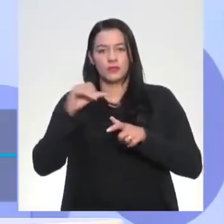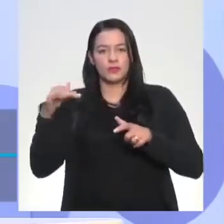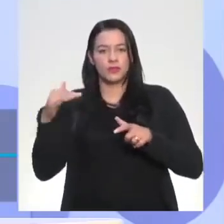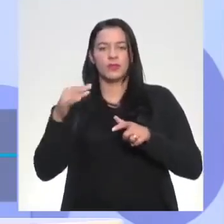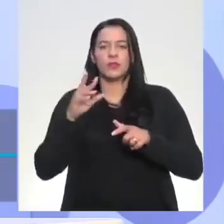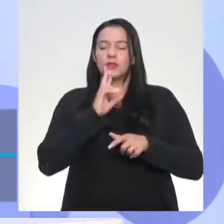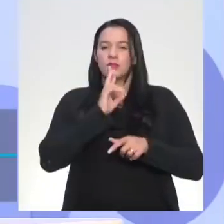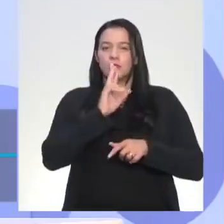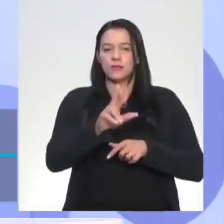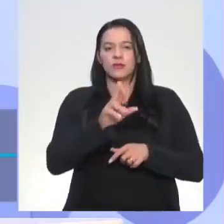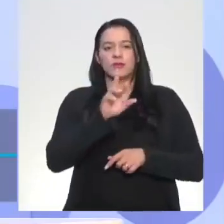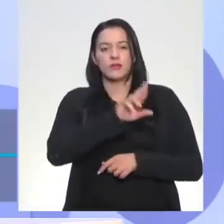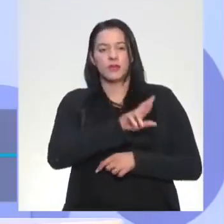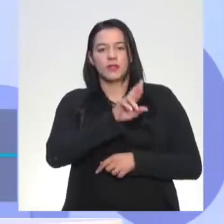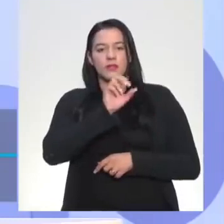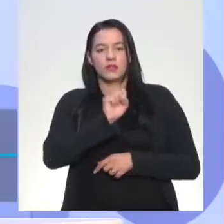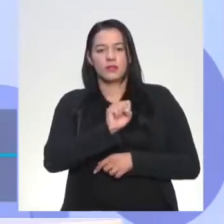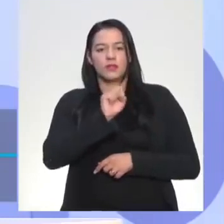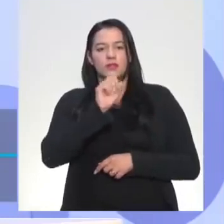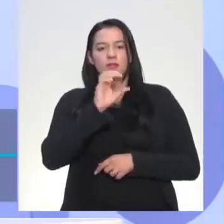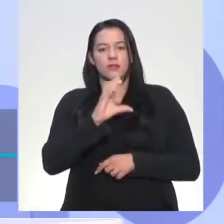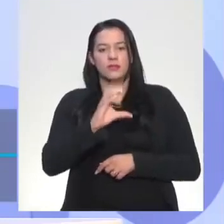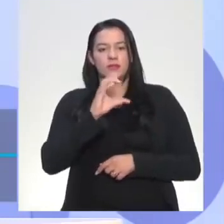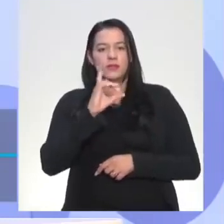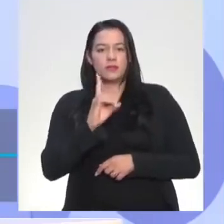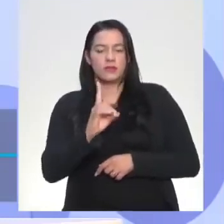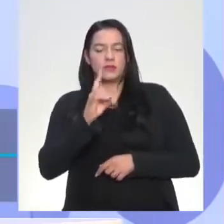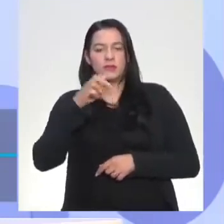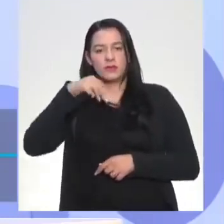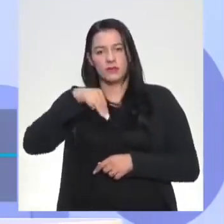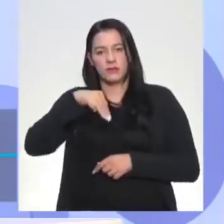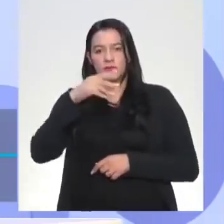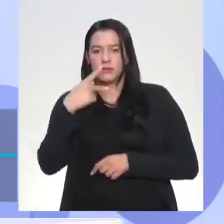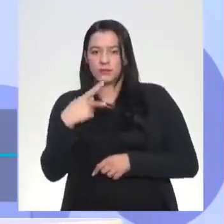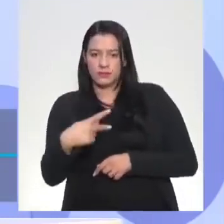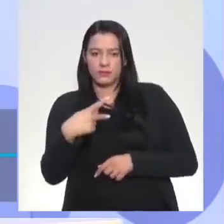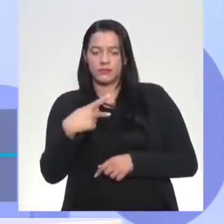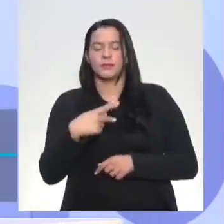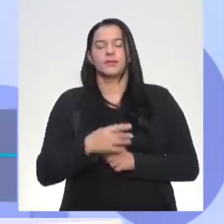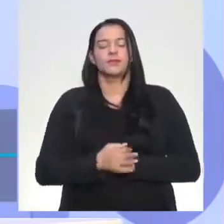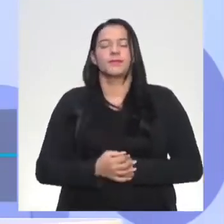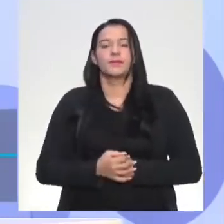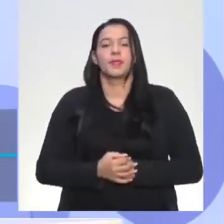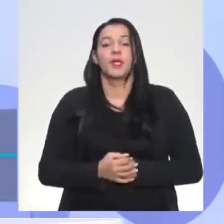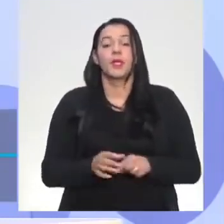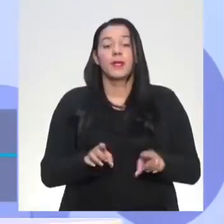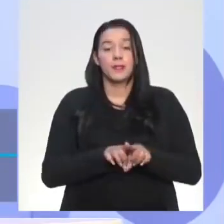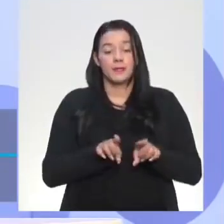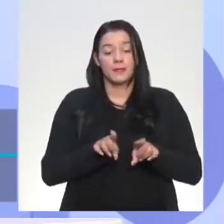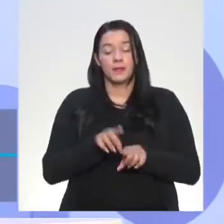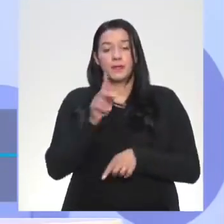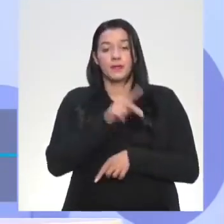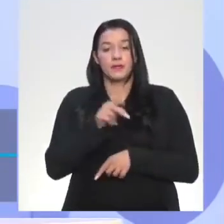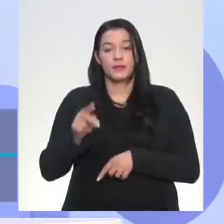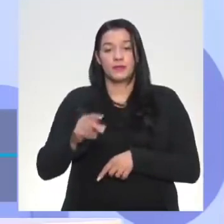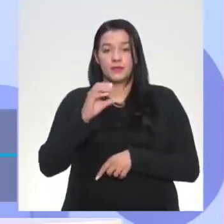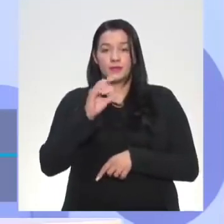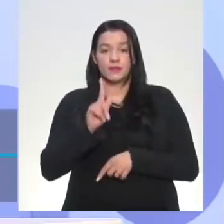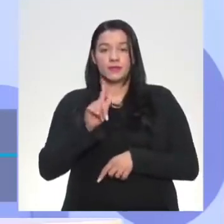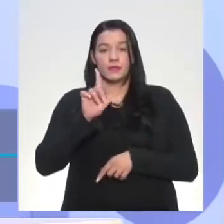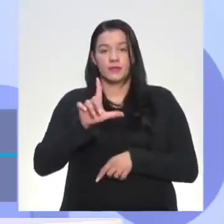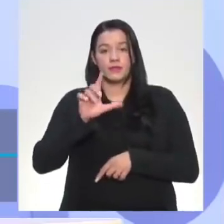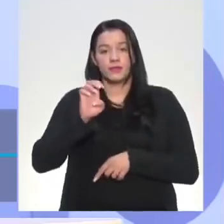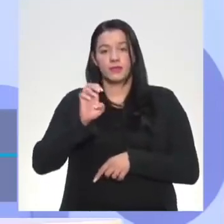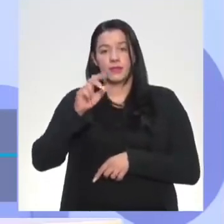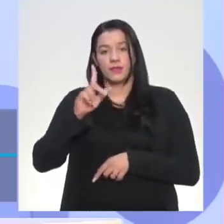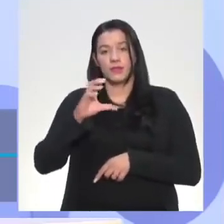o segmento RS, CD e MP. Tony, bom, tá? muito bom. Também a professora Gleice está lá com a Sofia